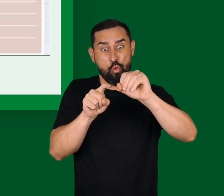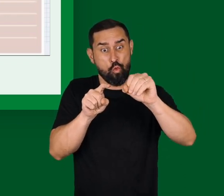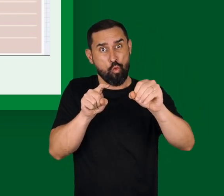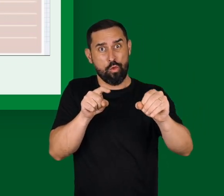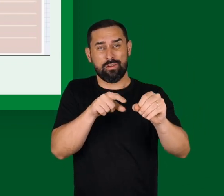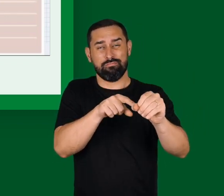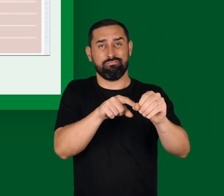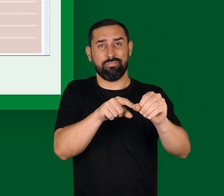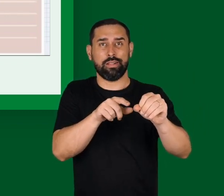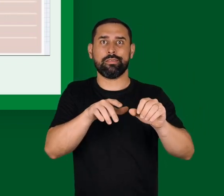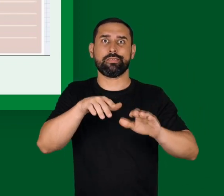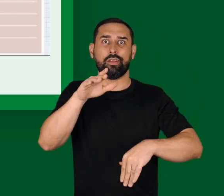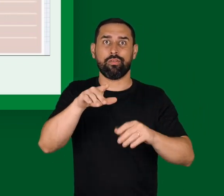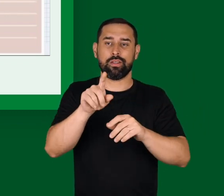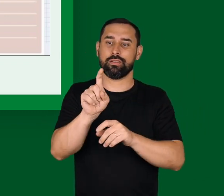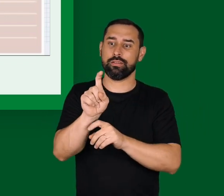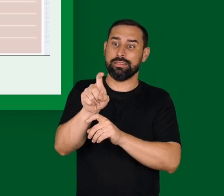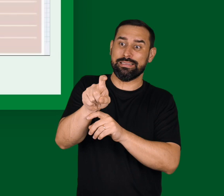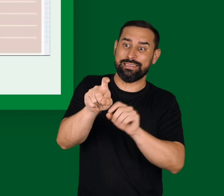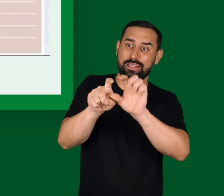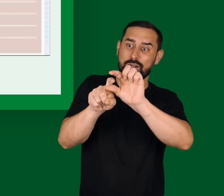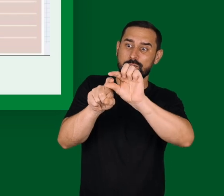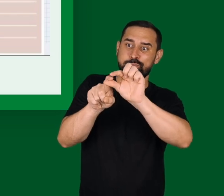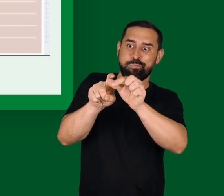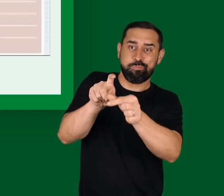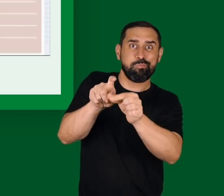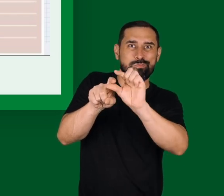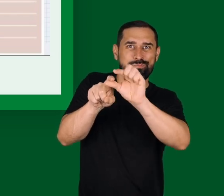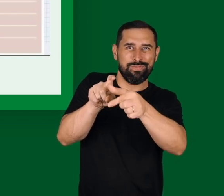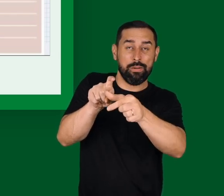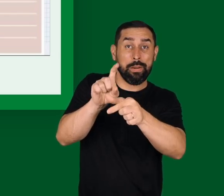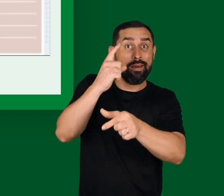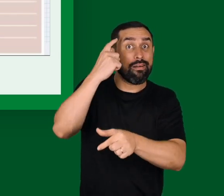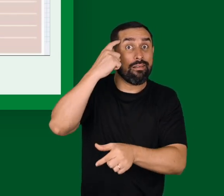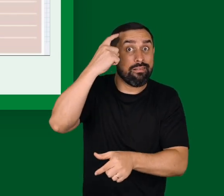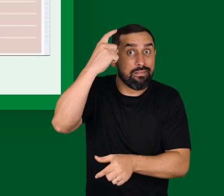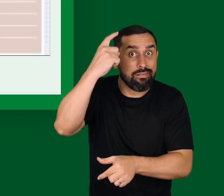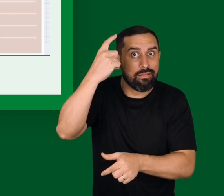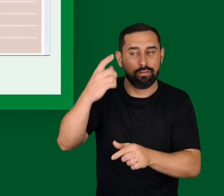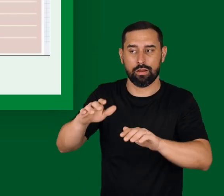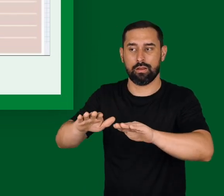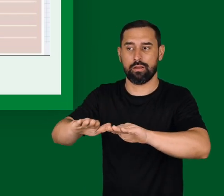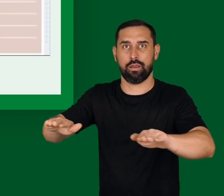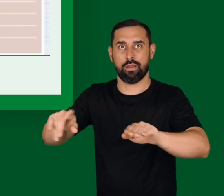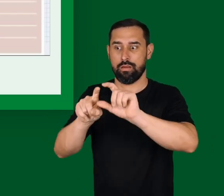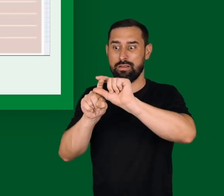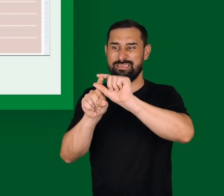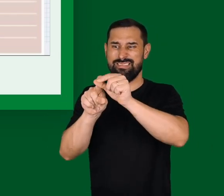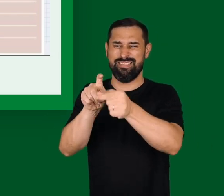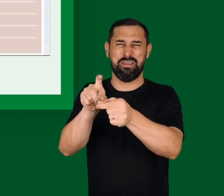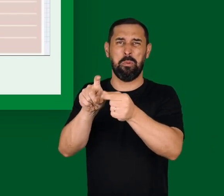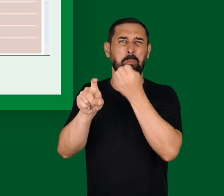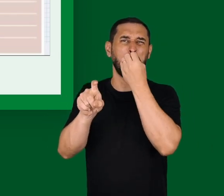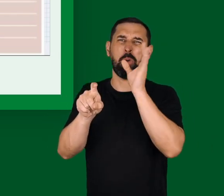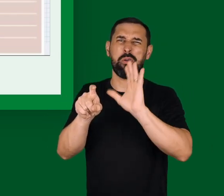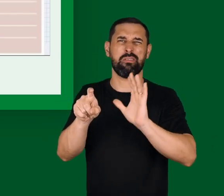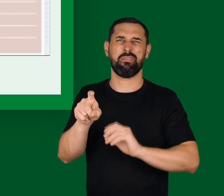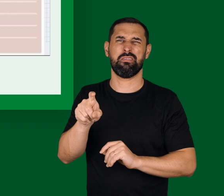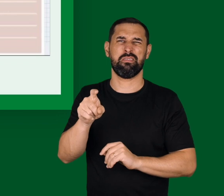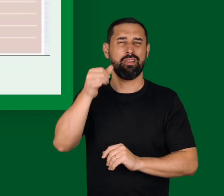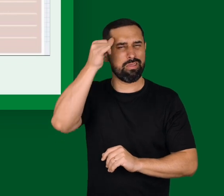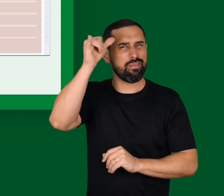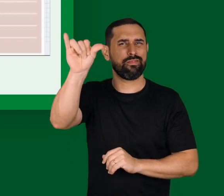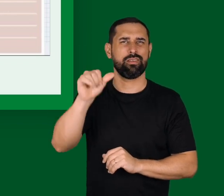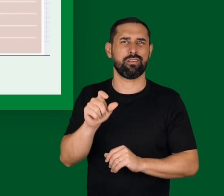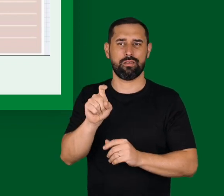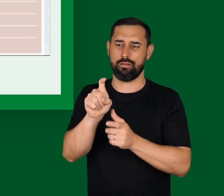tubos mais longos, né? Às vezes até com lâmina curva. Lembrar que na pediatria a gente tem uma preferência por